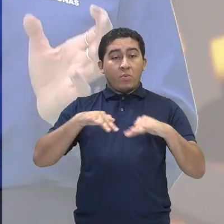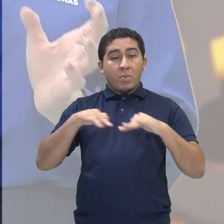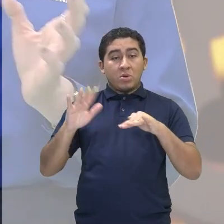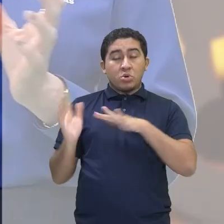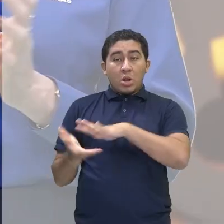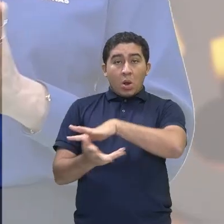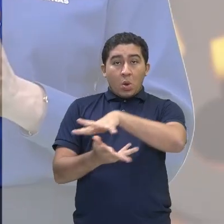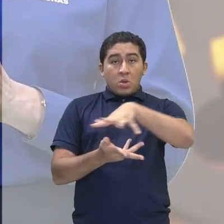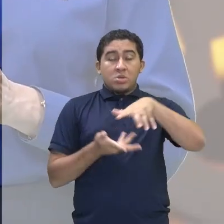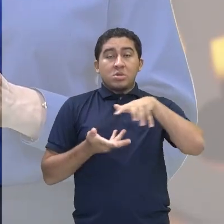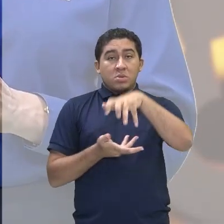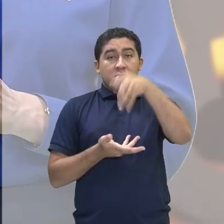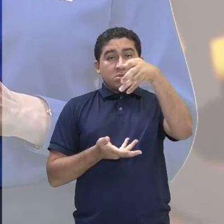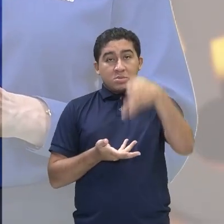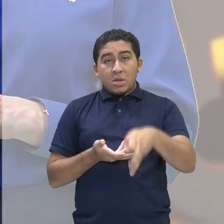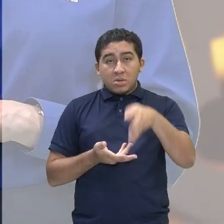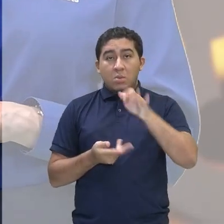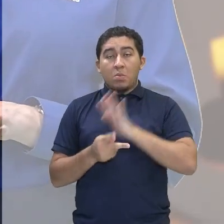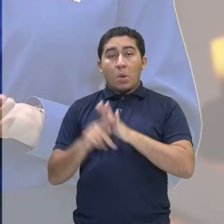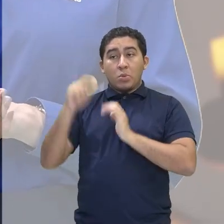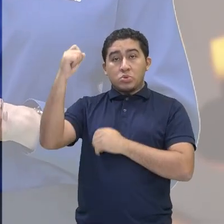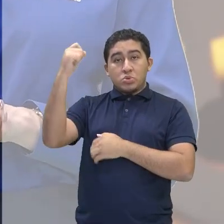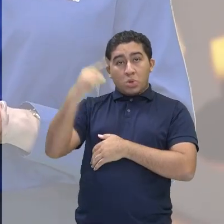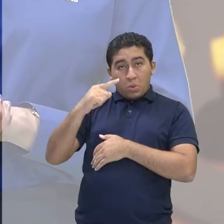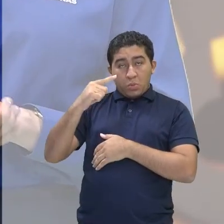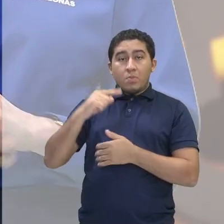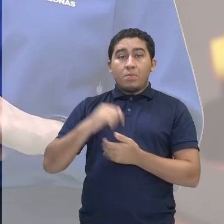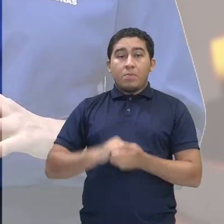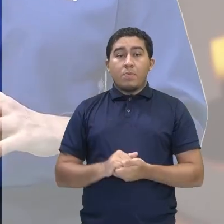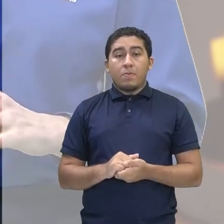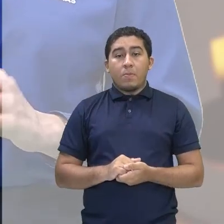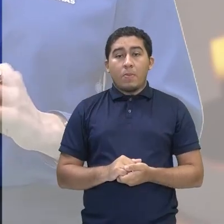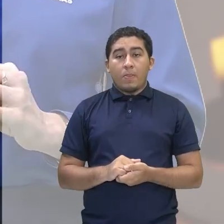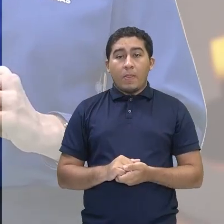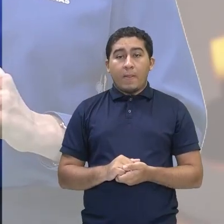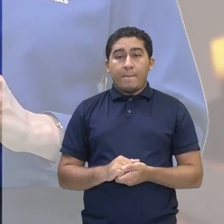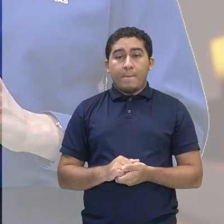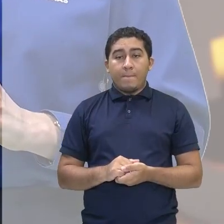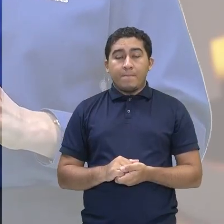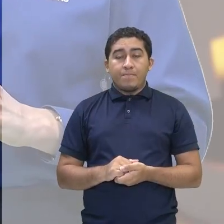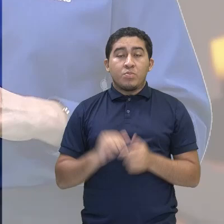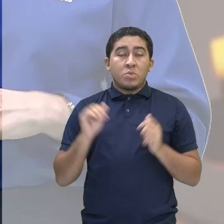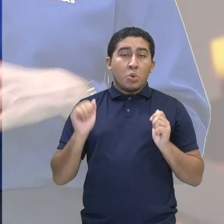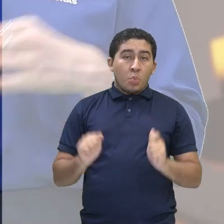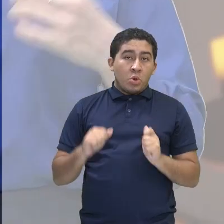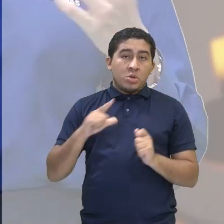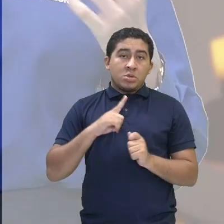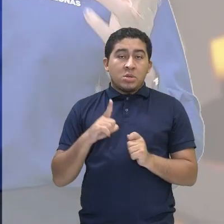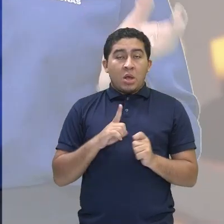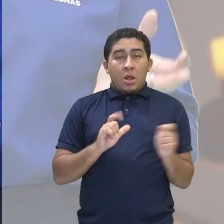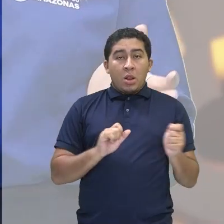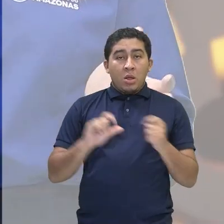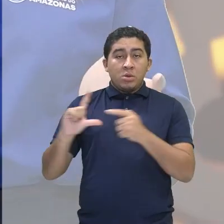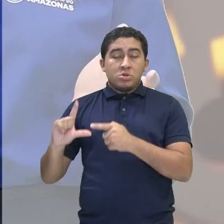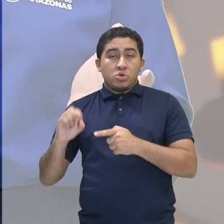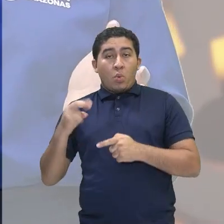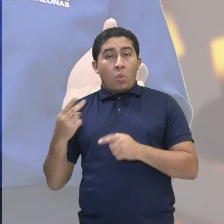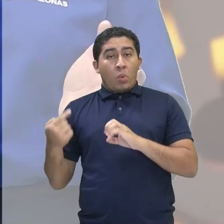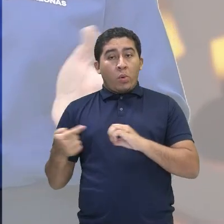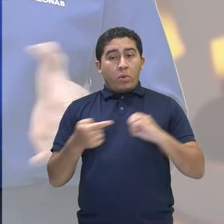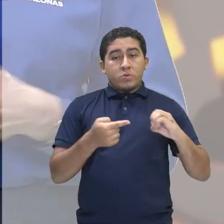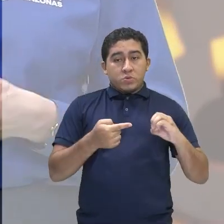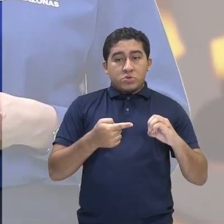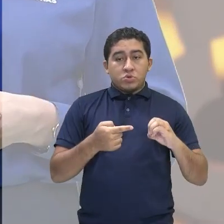né? Essa iluminação em que cada um desses lugares vão receber, seja ele situado mais a leste ou mais